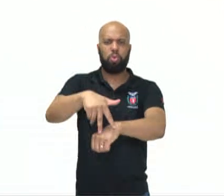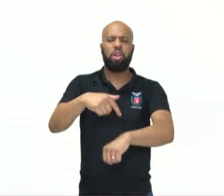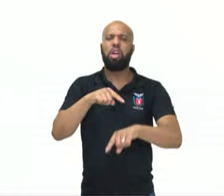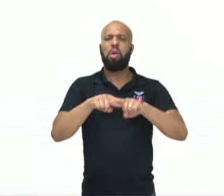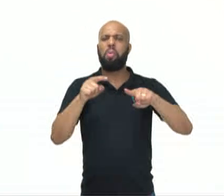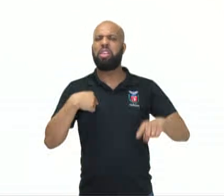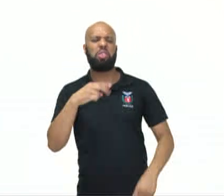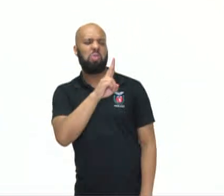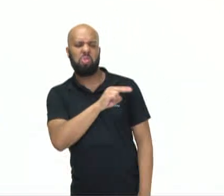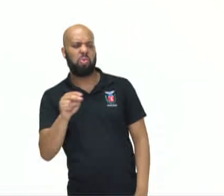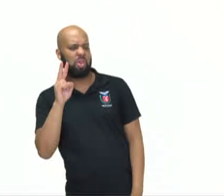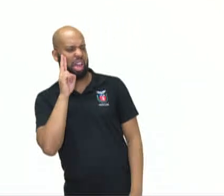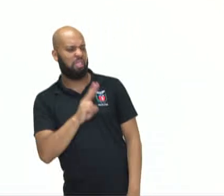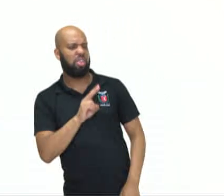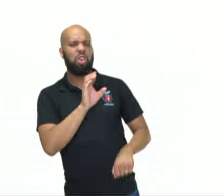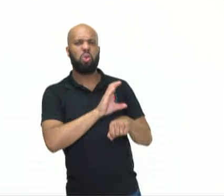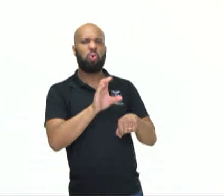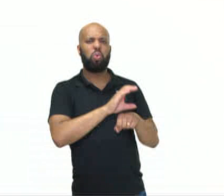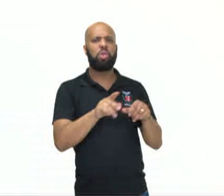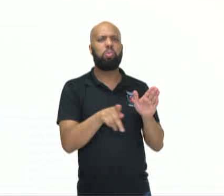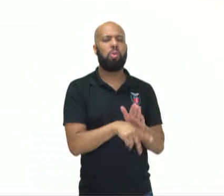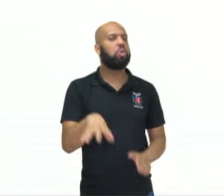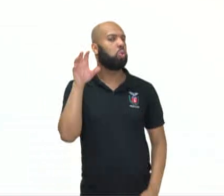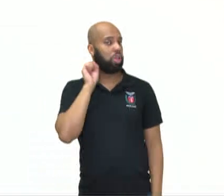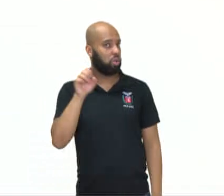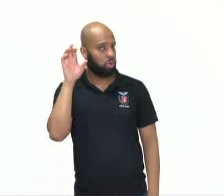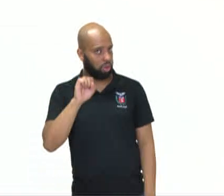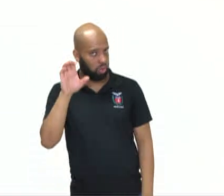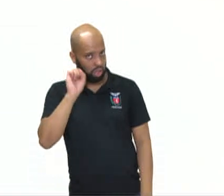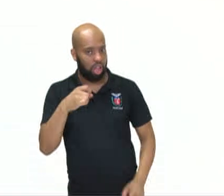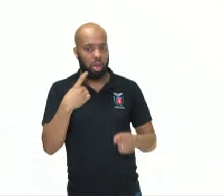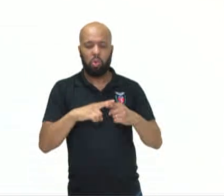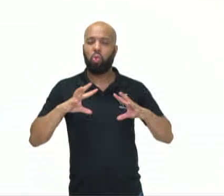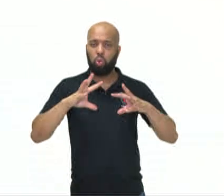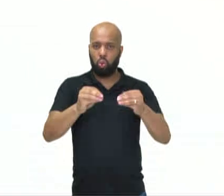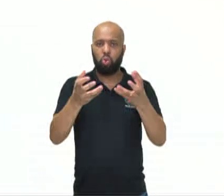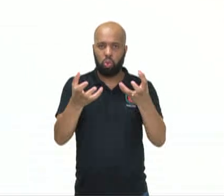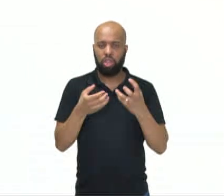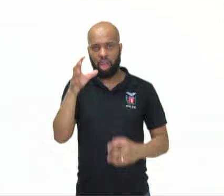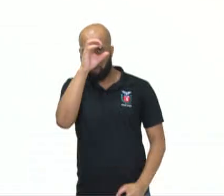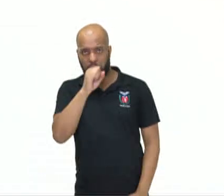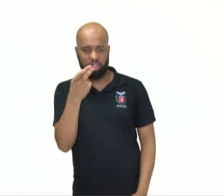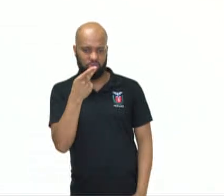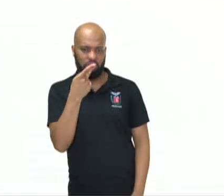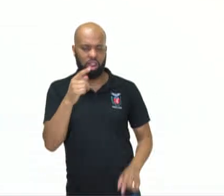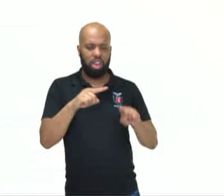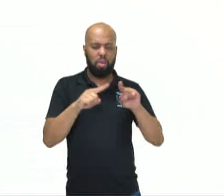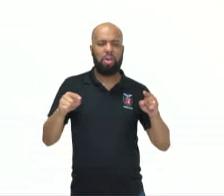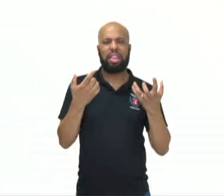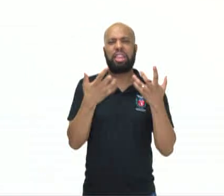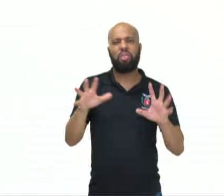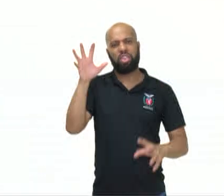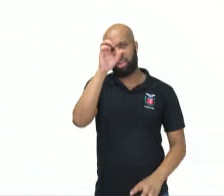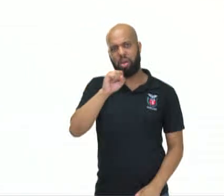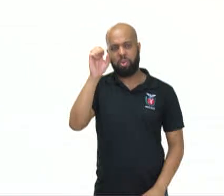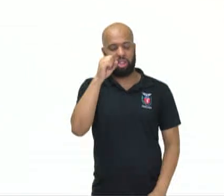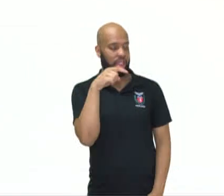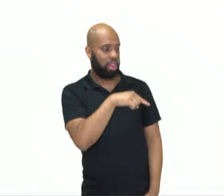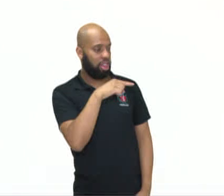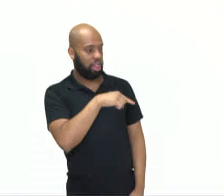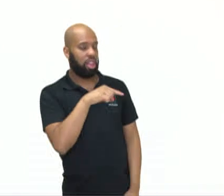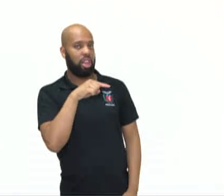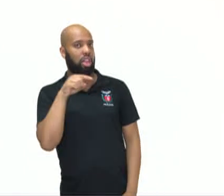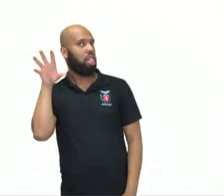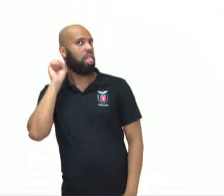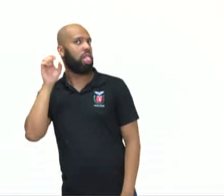de escutatória. Todo mundo quer aprender a falar. Ninguém quer aprender a ouvir.